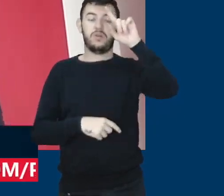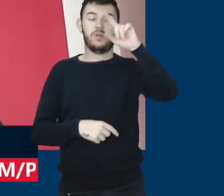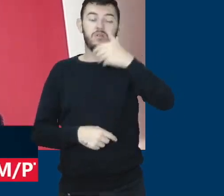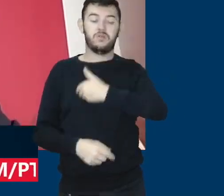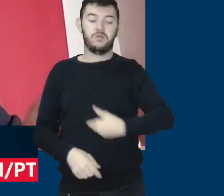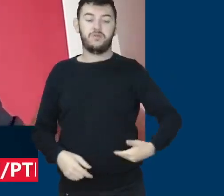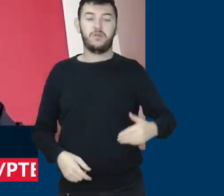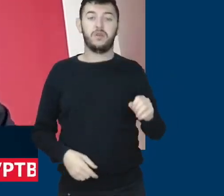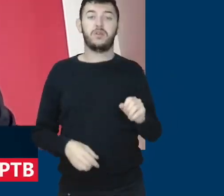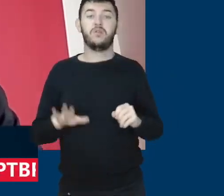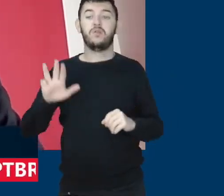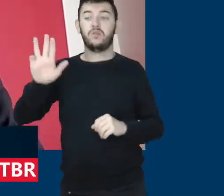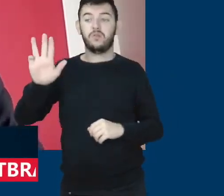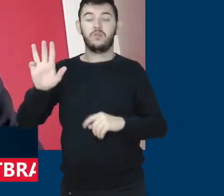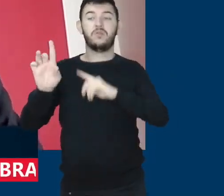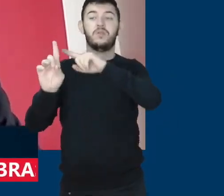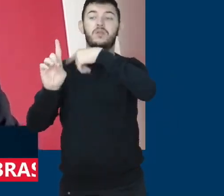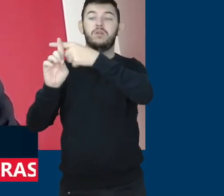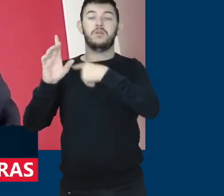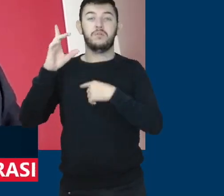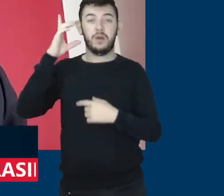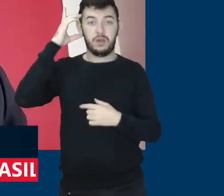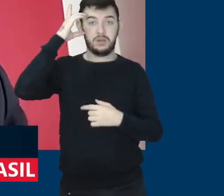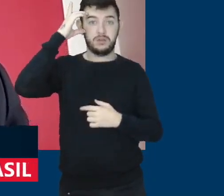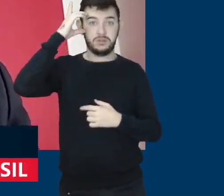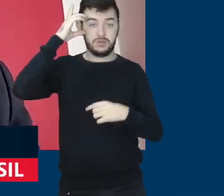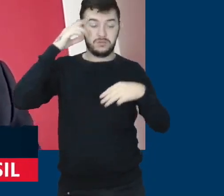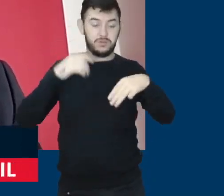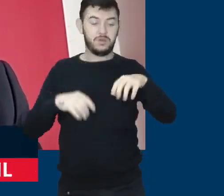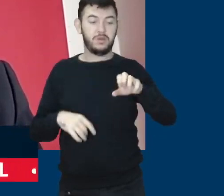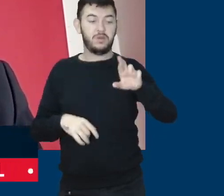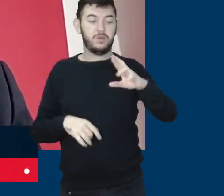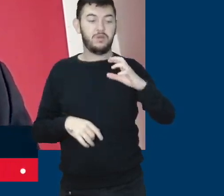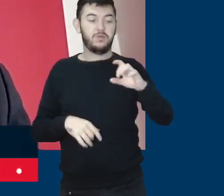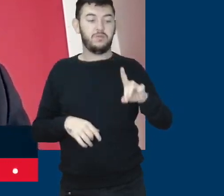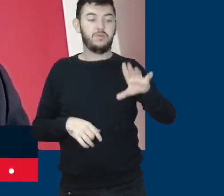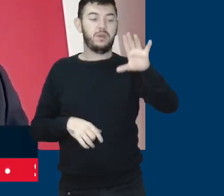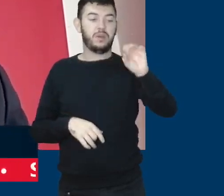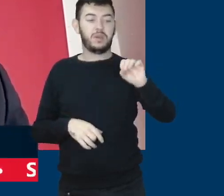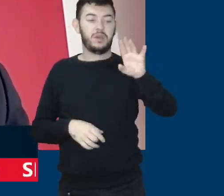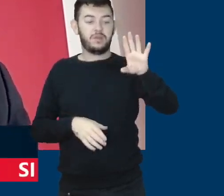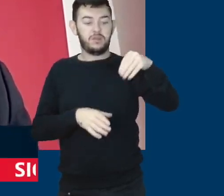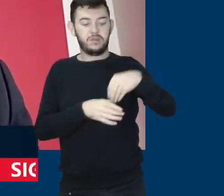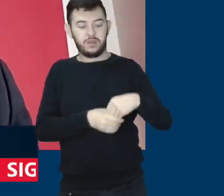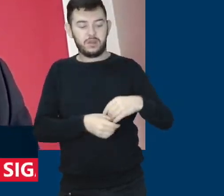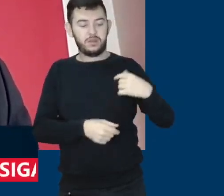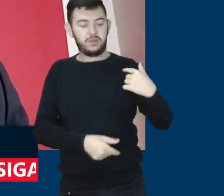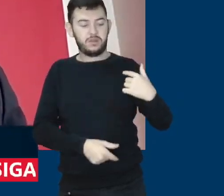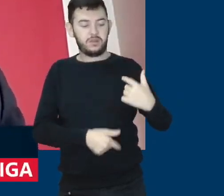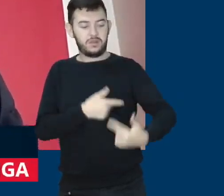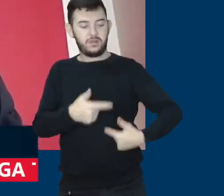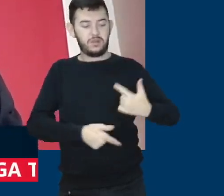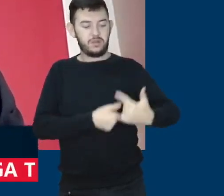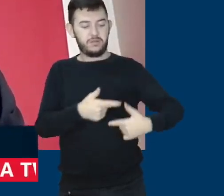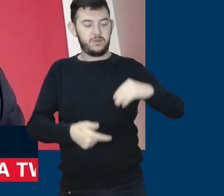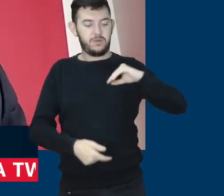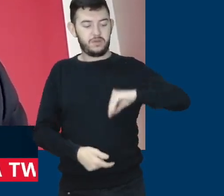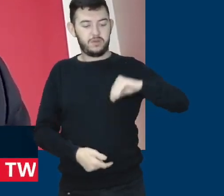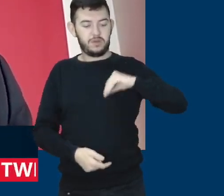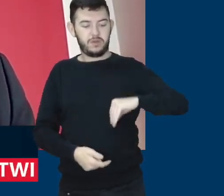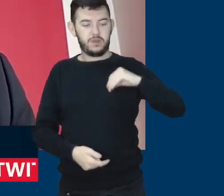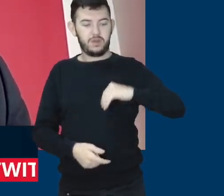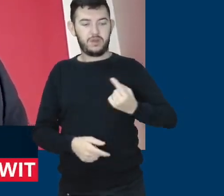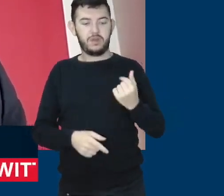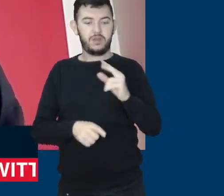foram o mercado interno, aumentando a massa salarial, fazendo empréstimo consignado,